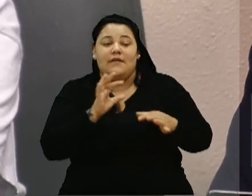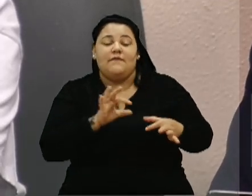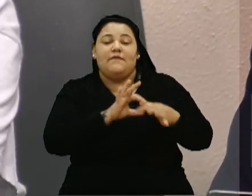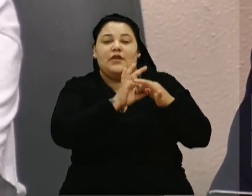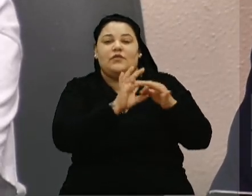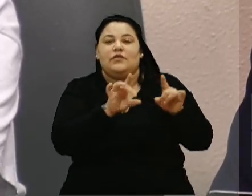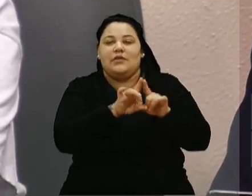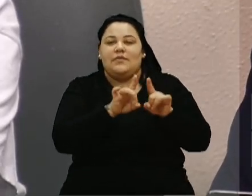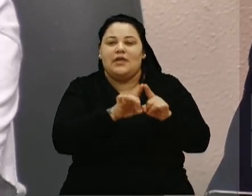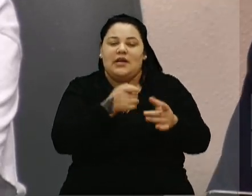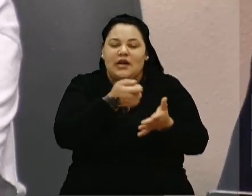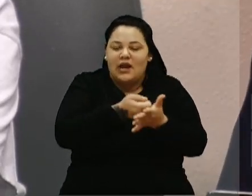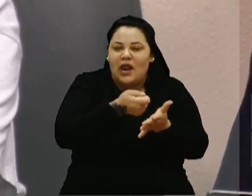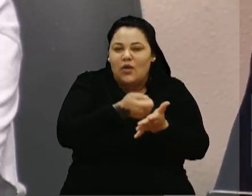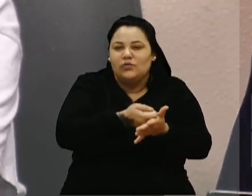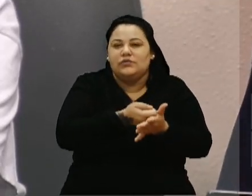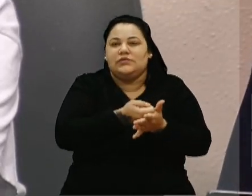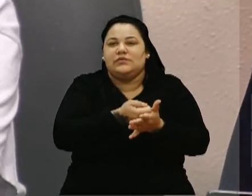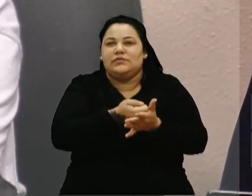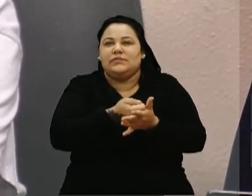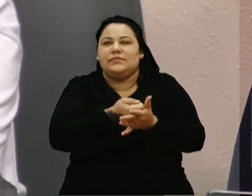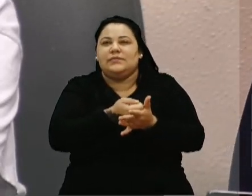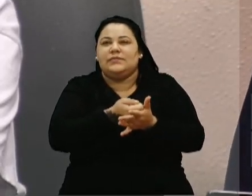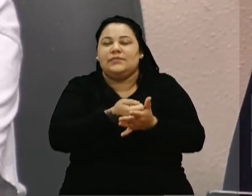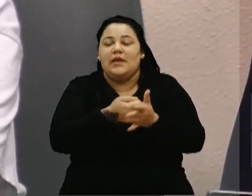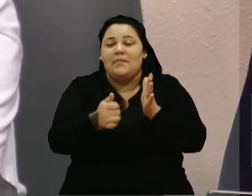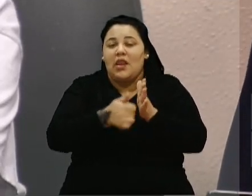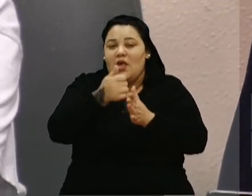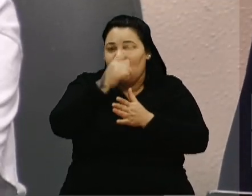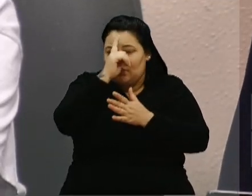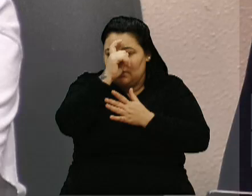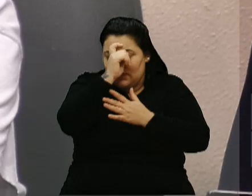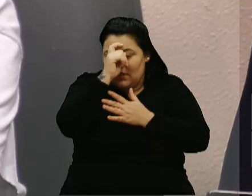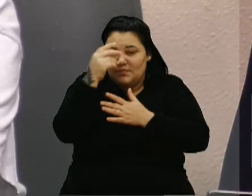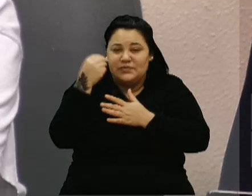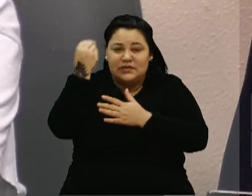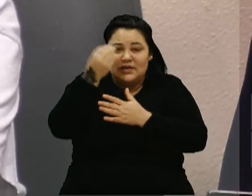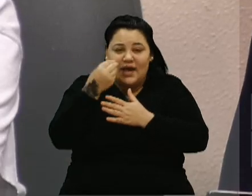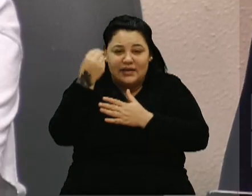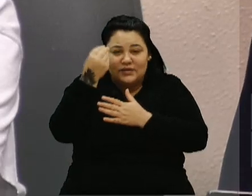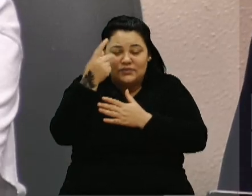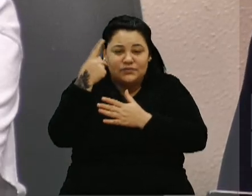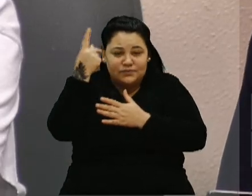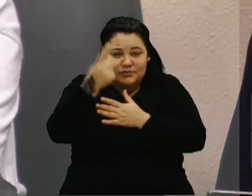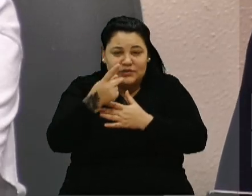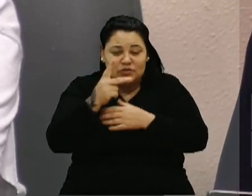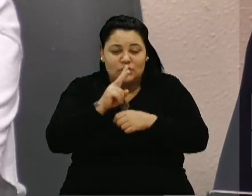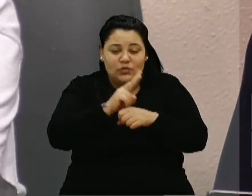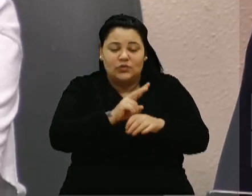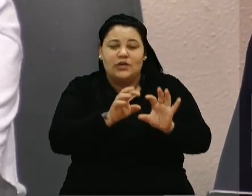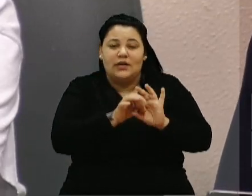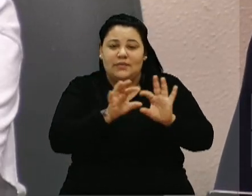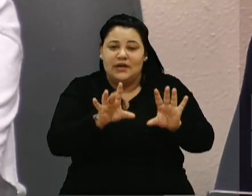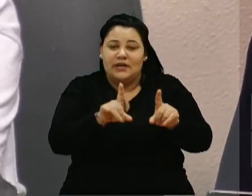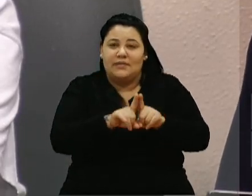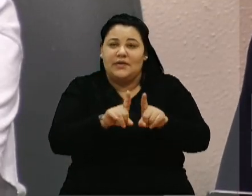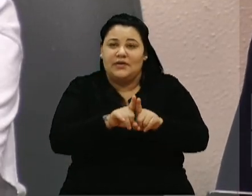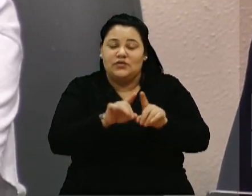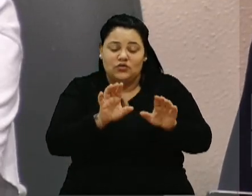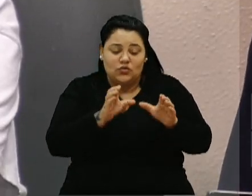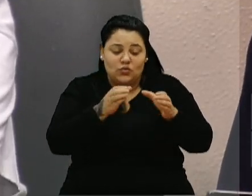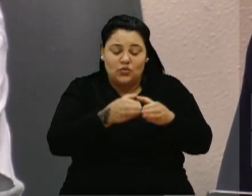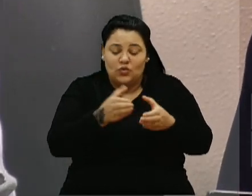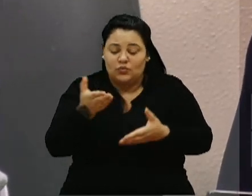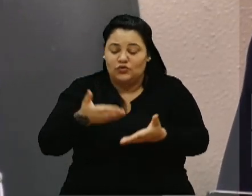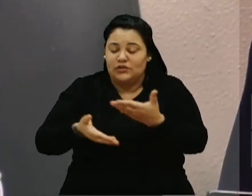fortalecimento da luta antimanicomial, da reforma psiquiátrica e do cuidado em liberdade, de uma rede de